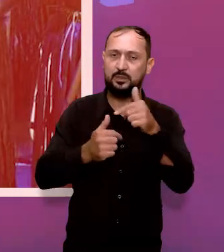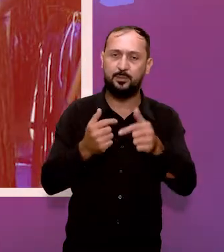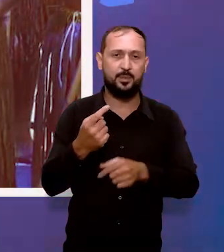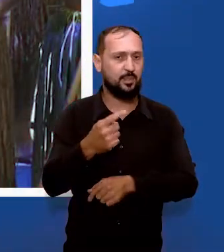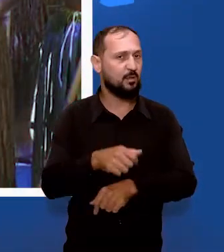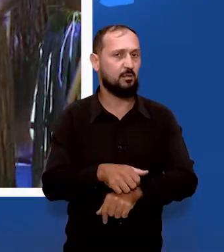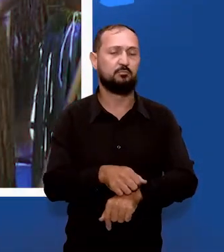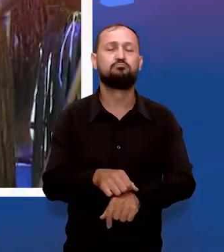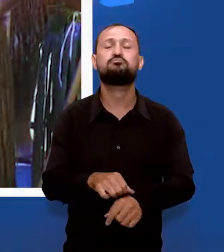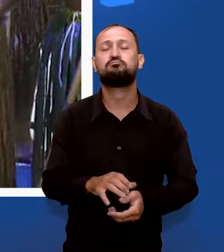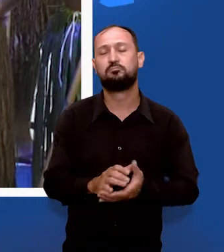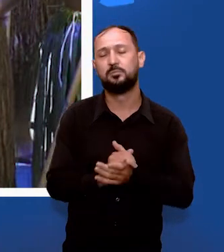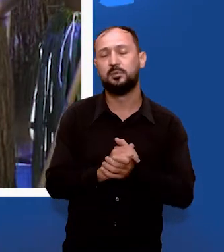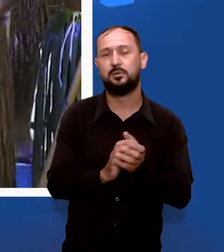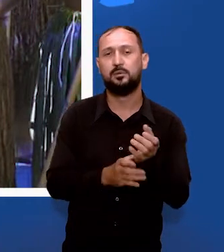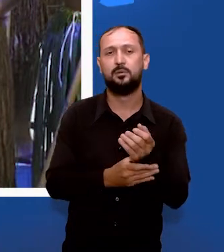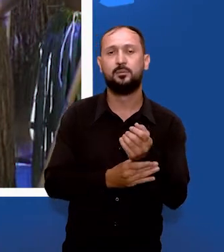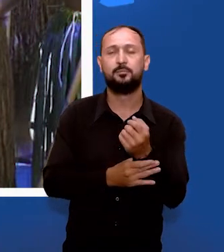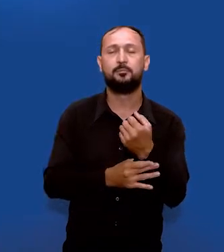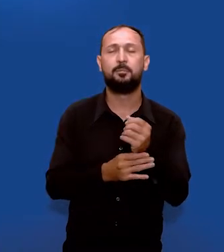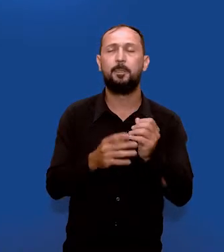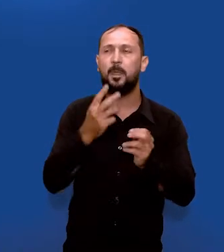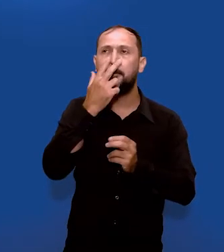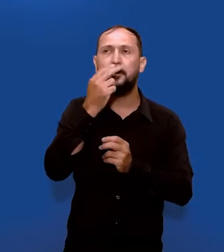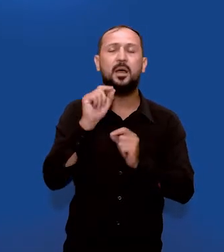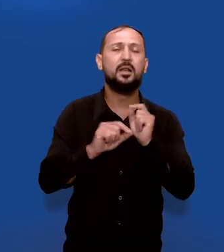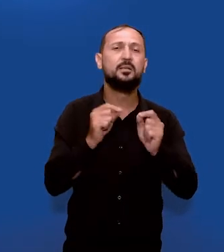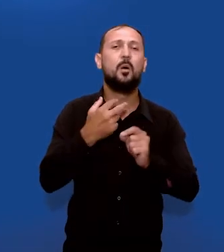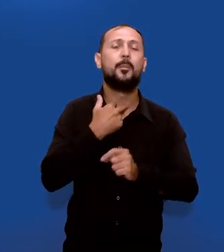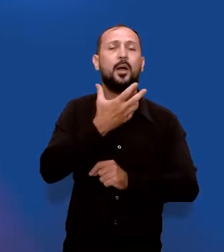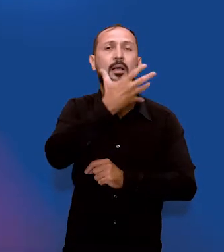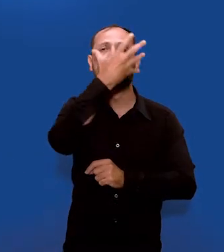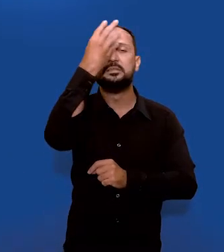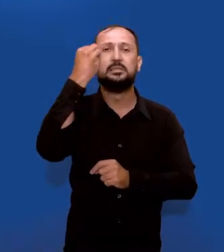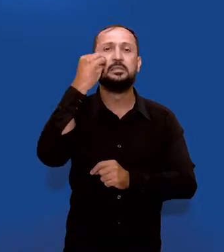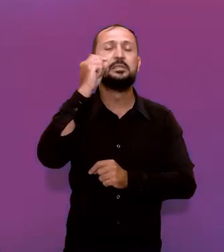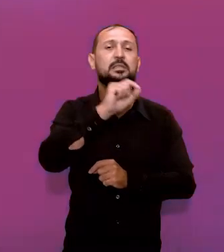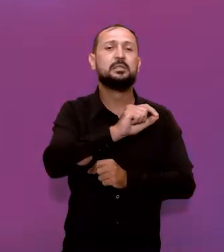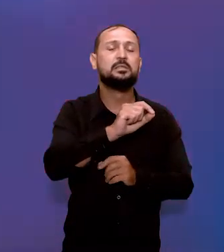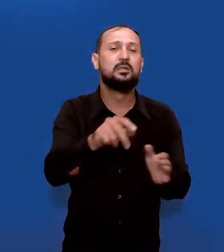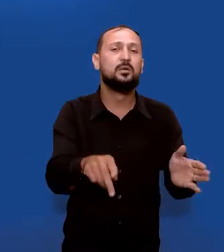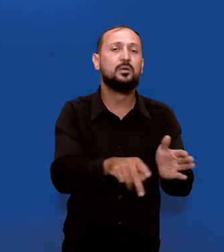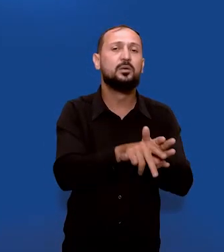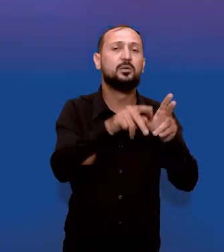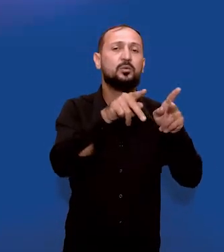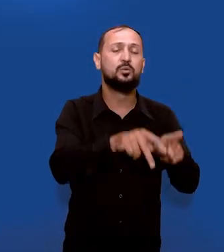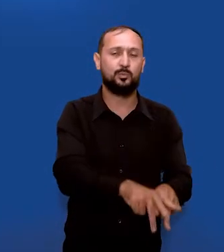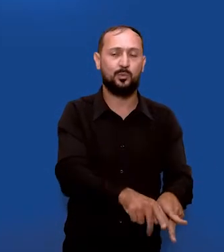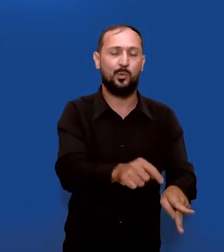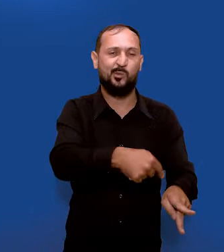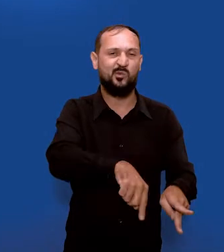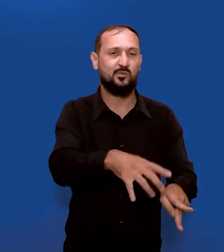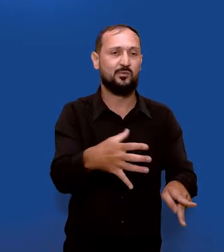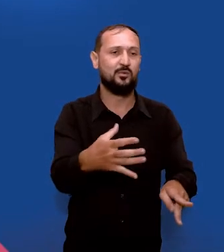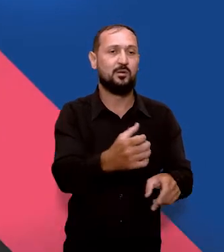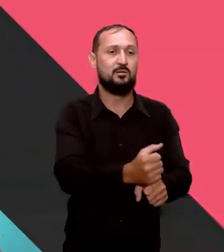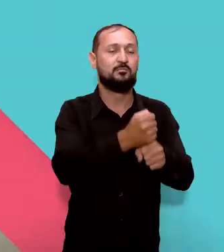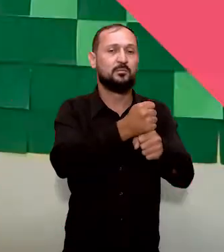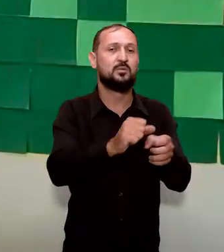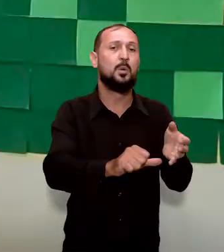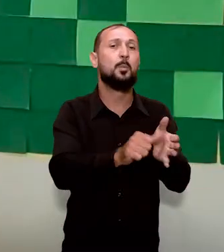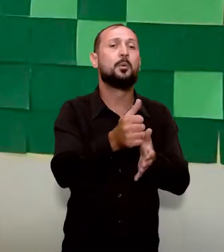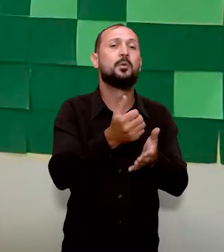presente no trabalho, como se a gente não pudesse esquecer dos povos,